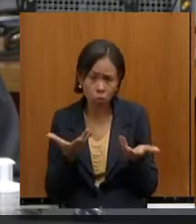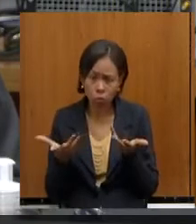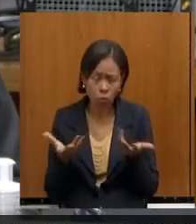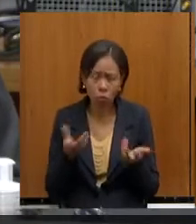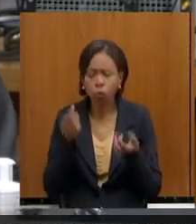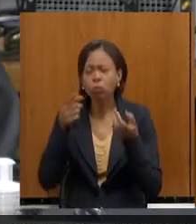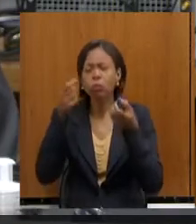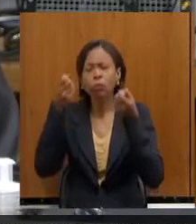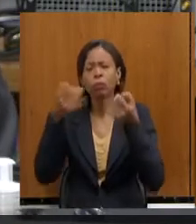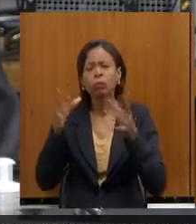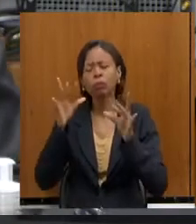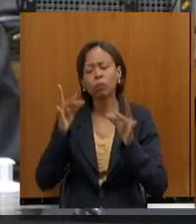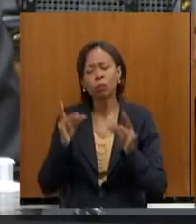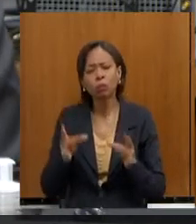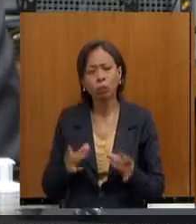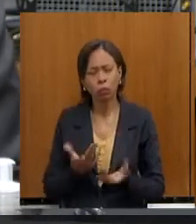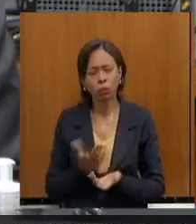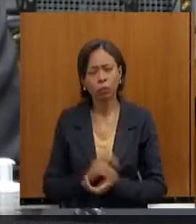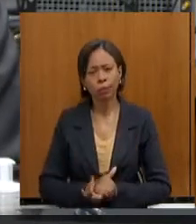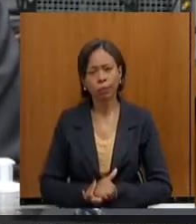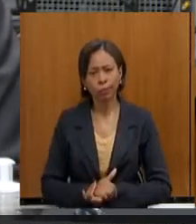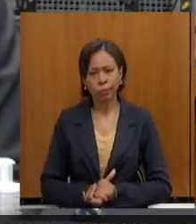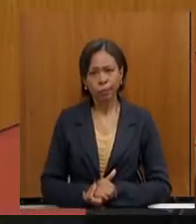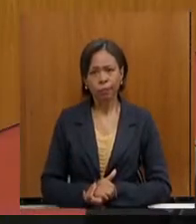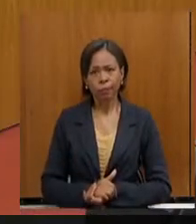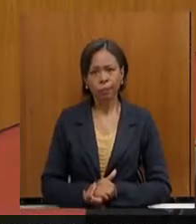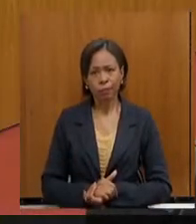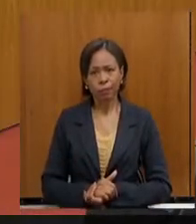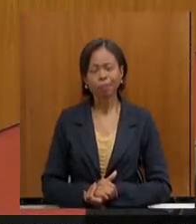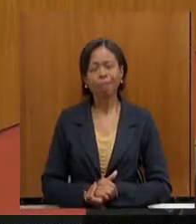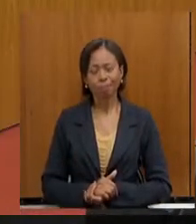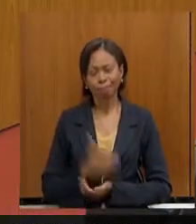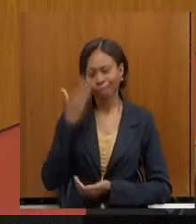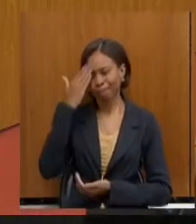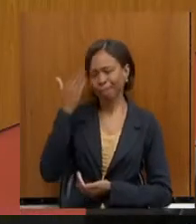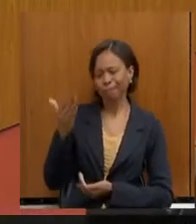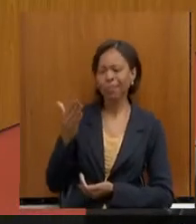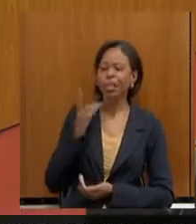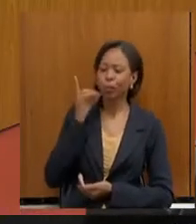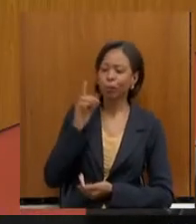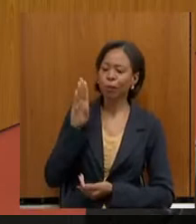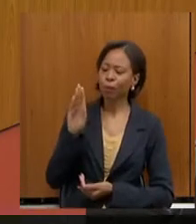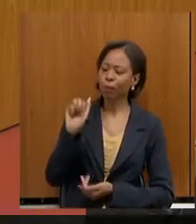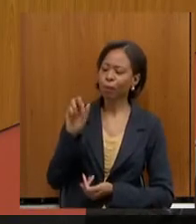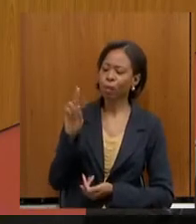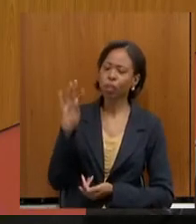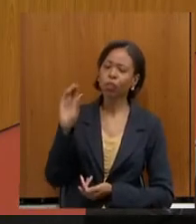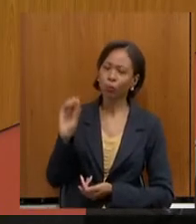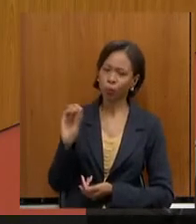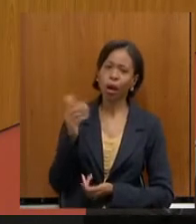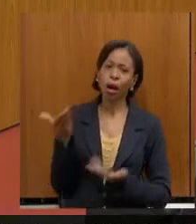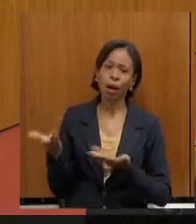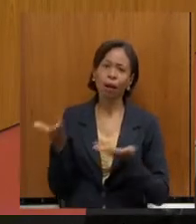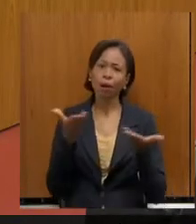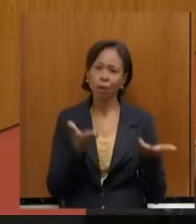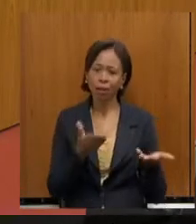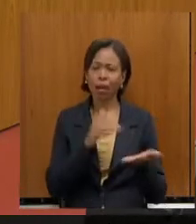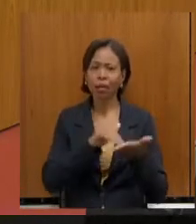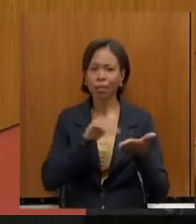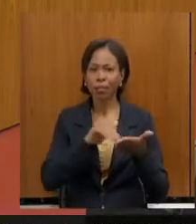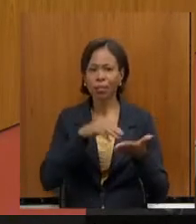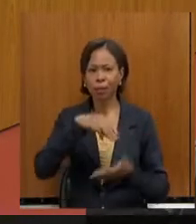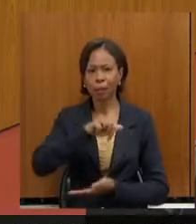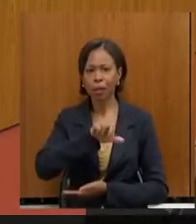decorreu um pouquinho mais sobre isso obrigado obrigado tá do bartor passa a palavra para perder a